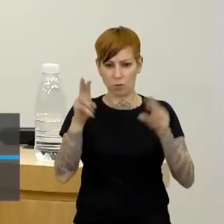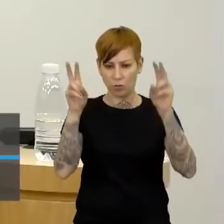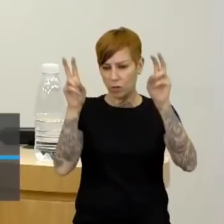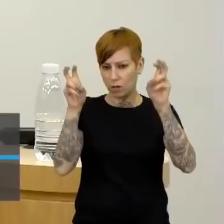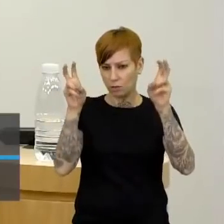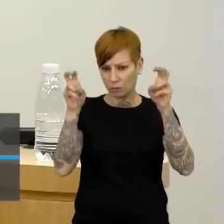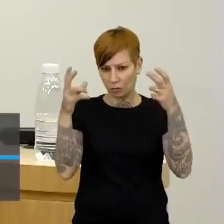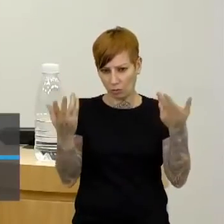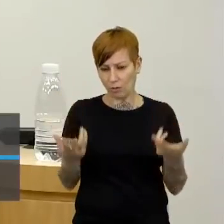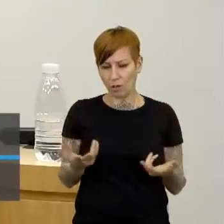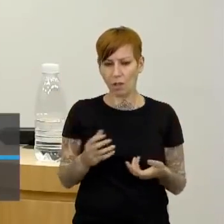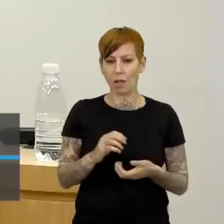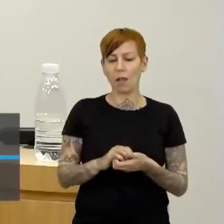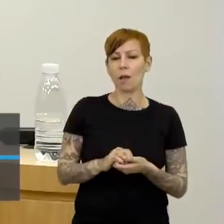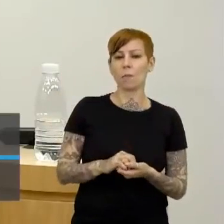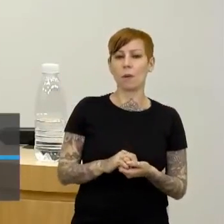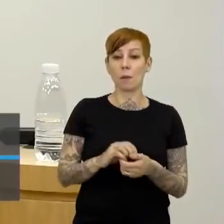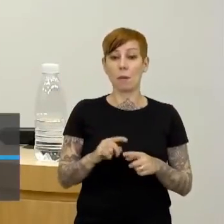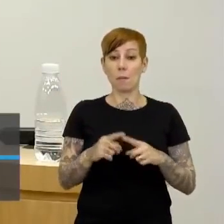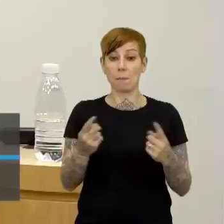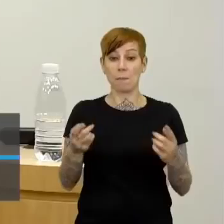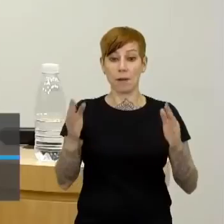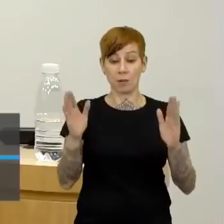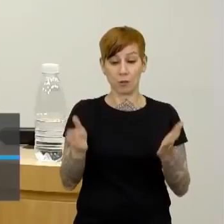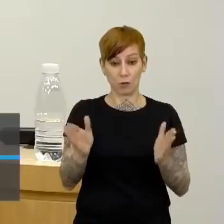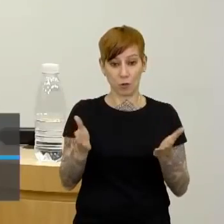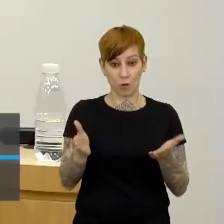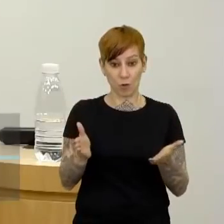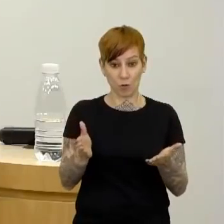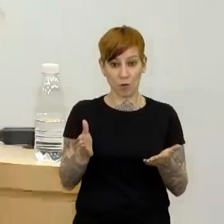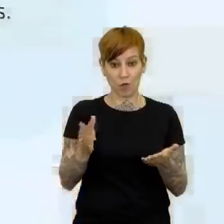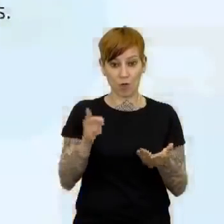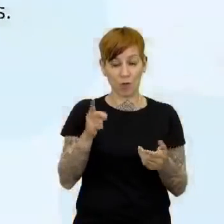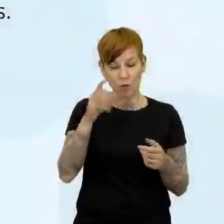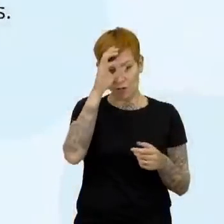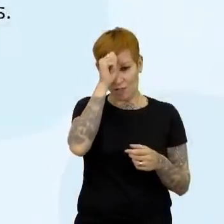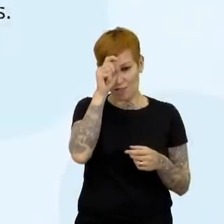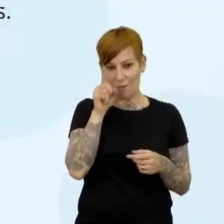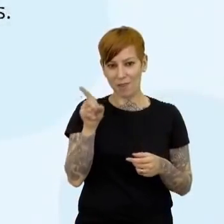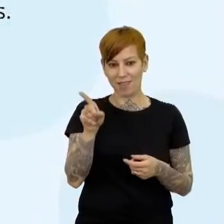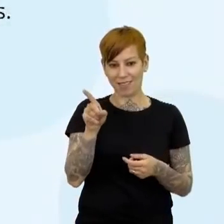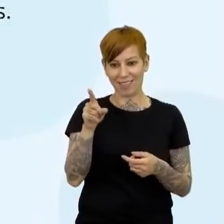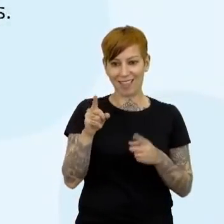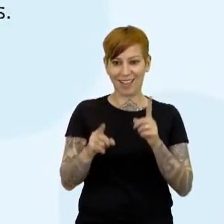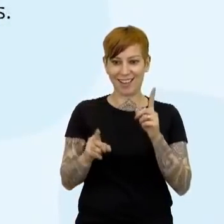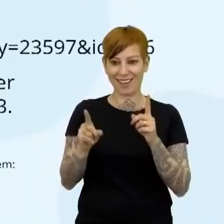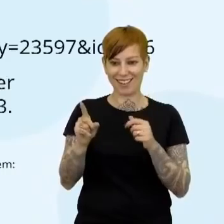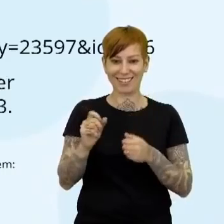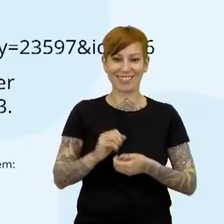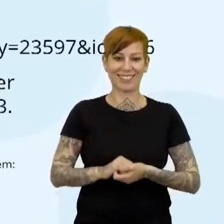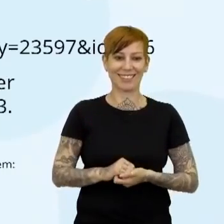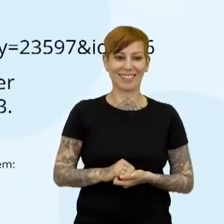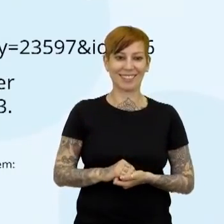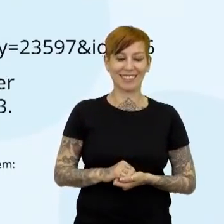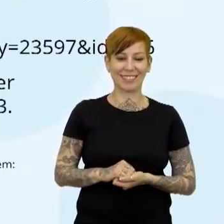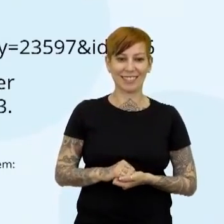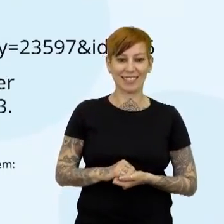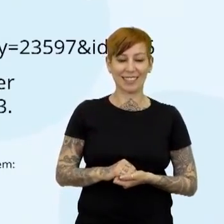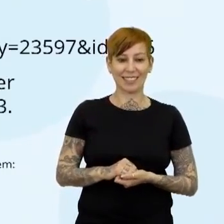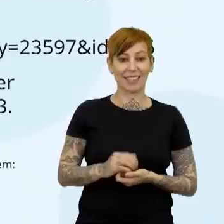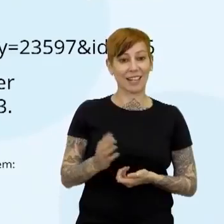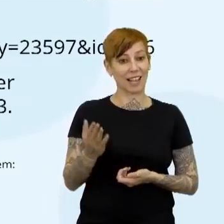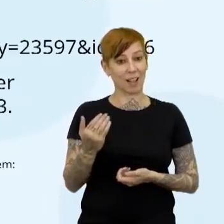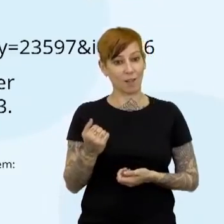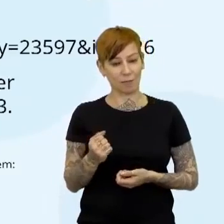forma usando básica e outras coisas mas hoje a gente vai apresentar o que tá aí no aprender sempre de vocês Volume 3 Tá certo então é